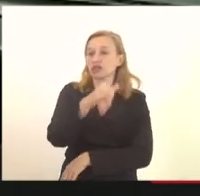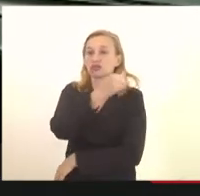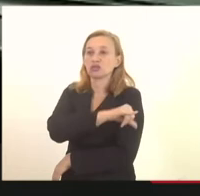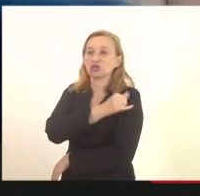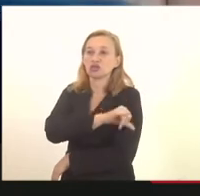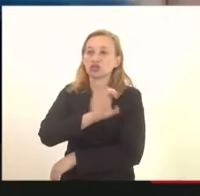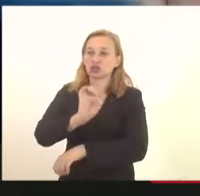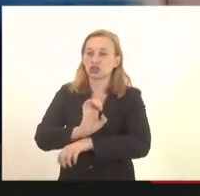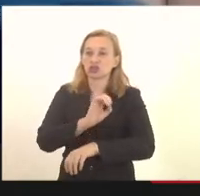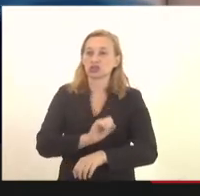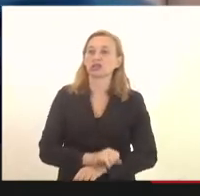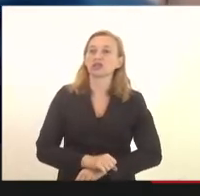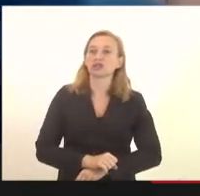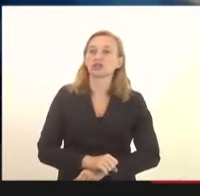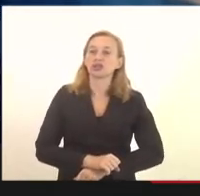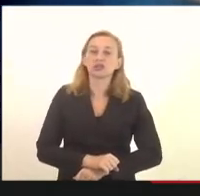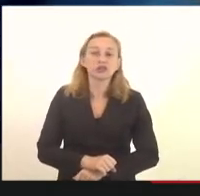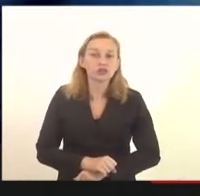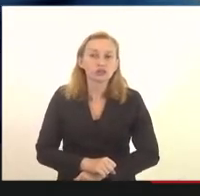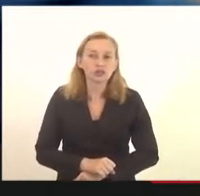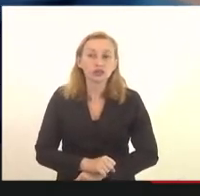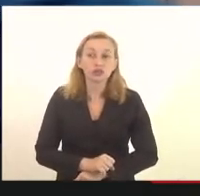Janeiro? Se compra no Estado do Rio de Janeiro.